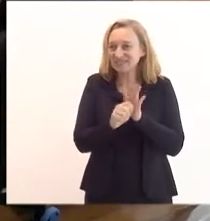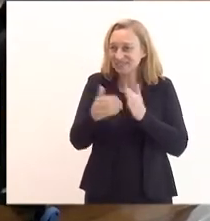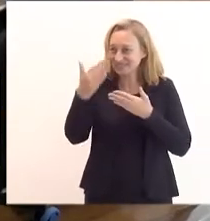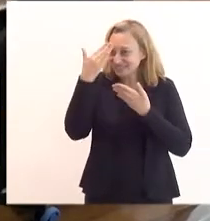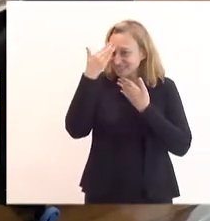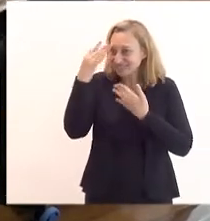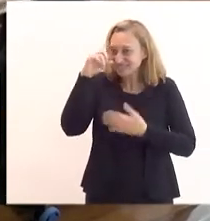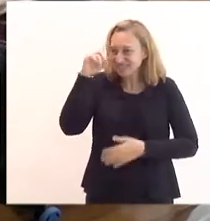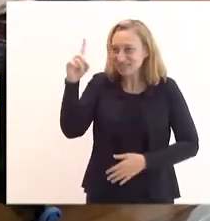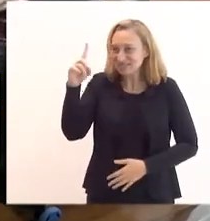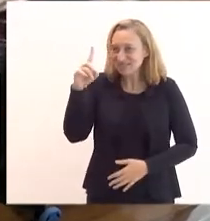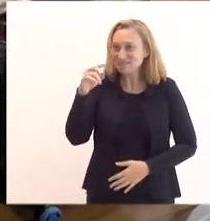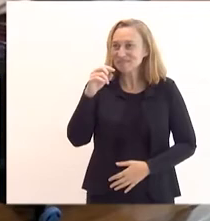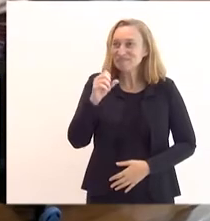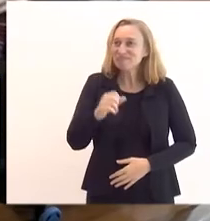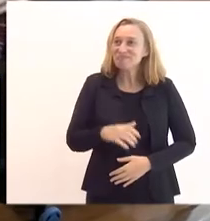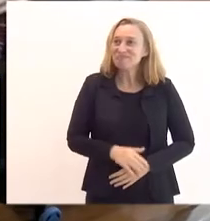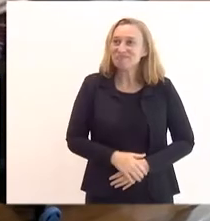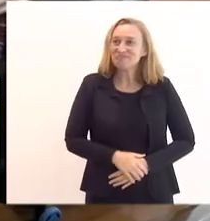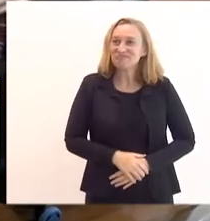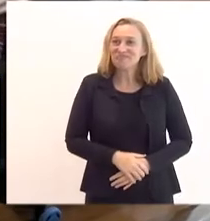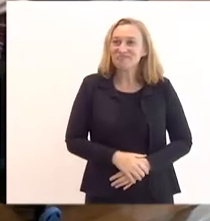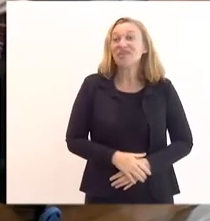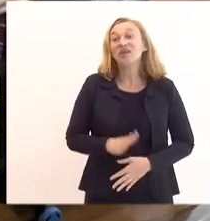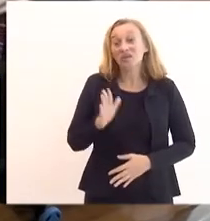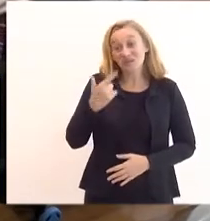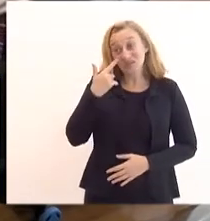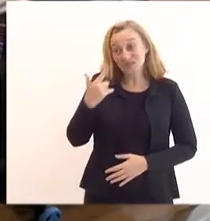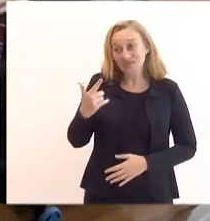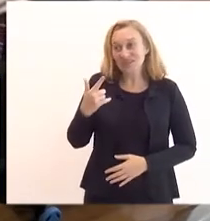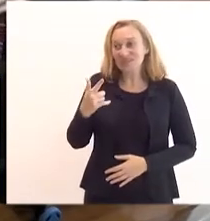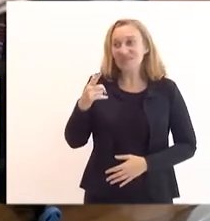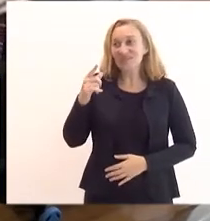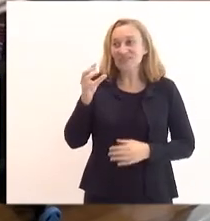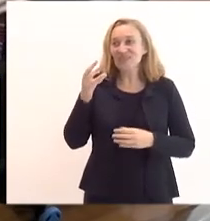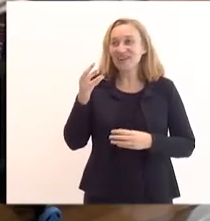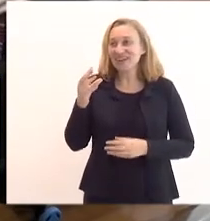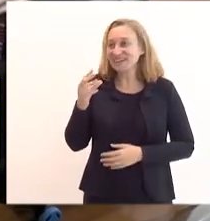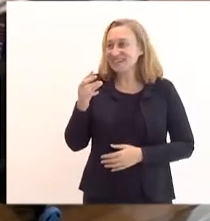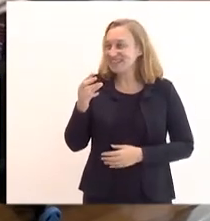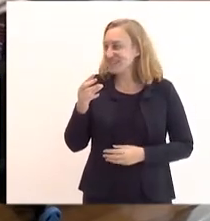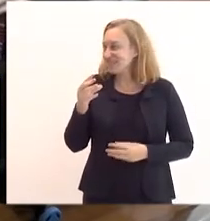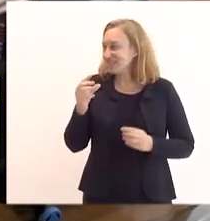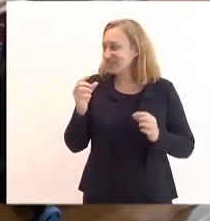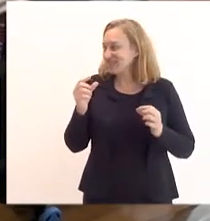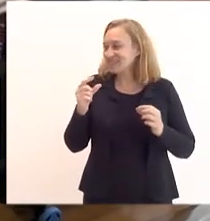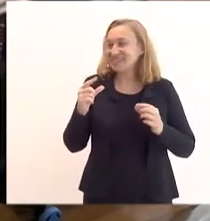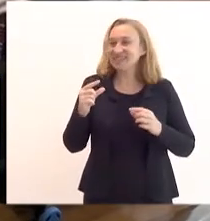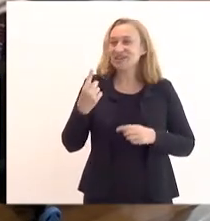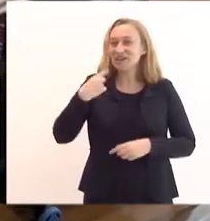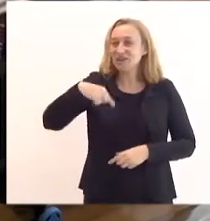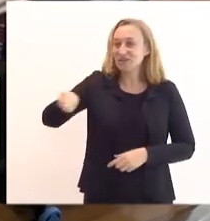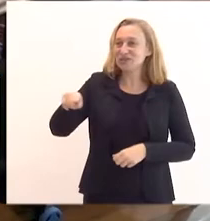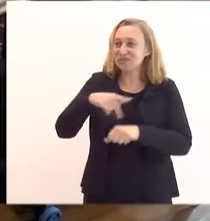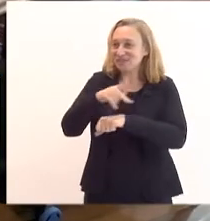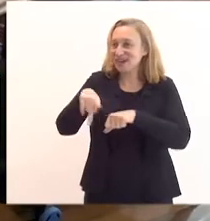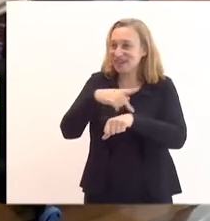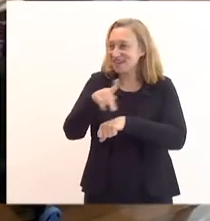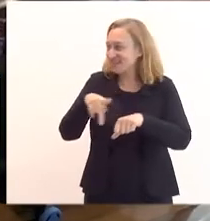nem experimentei na vida. E olha que eu estive na Holanda duas ou três vezes, tá? No Uruguai também.